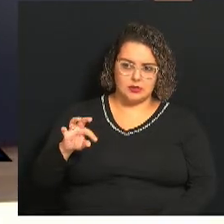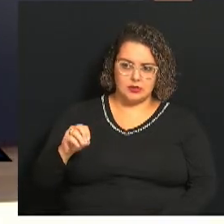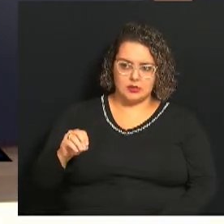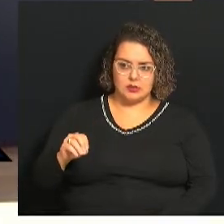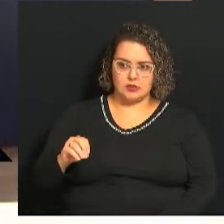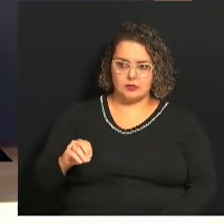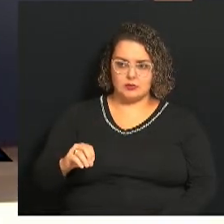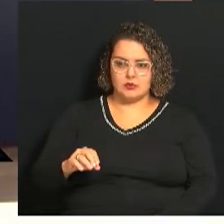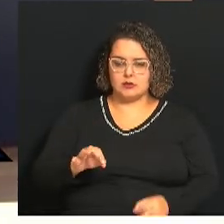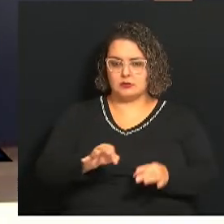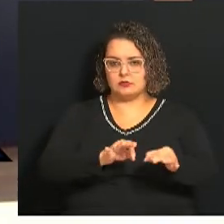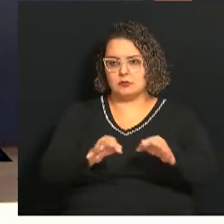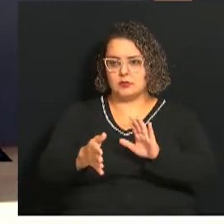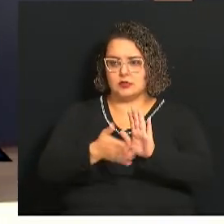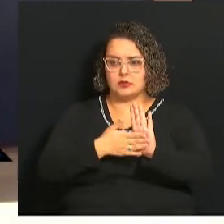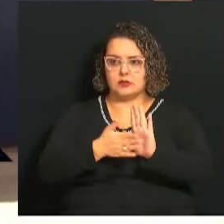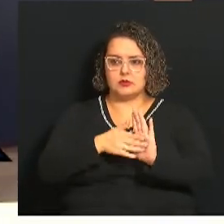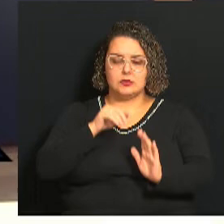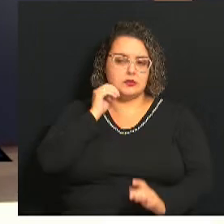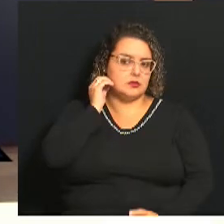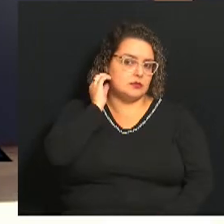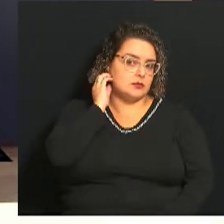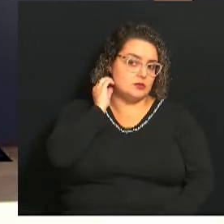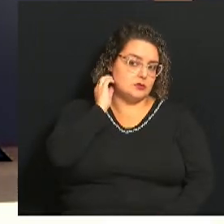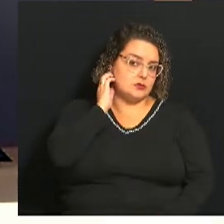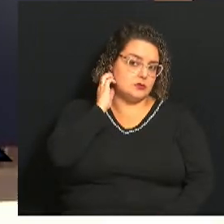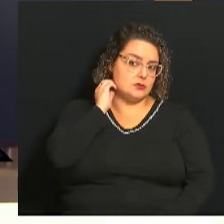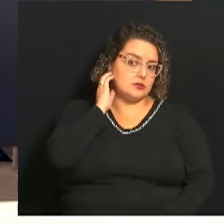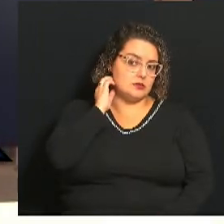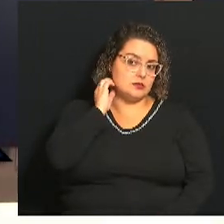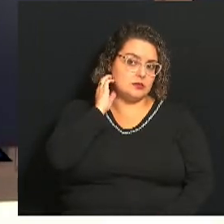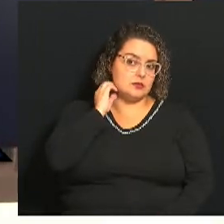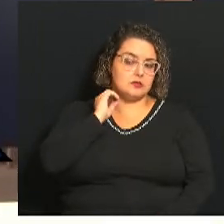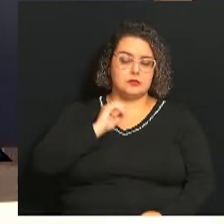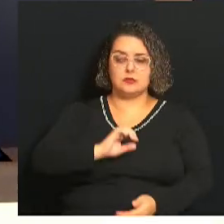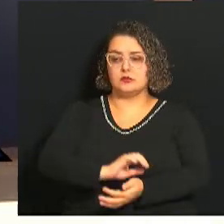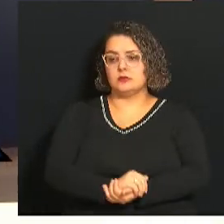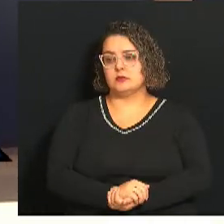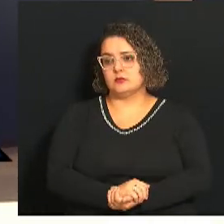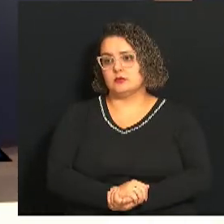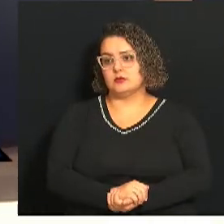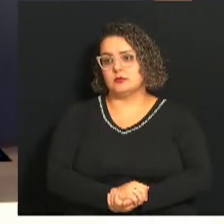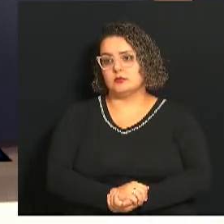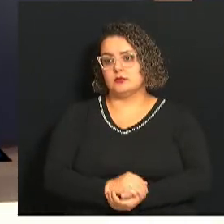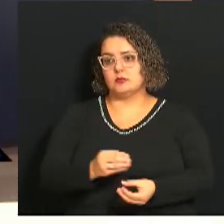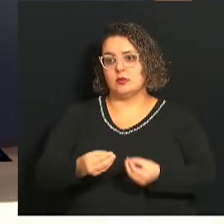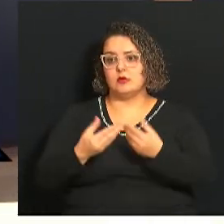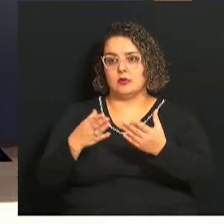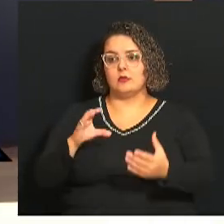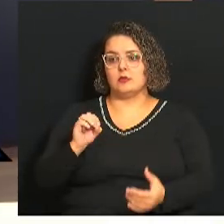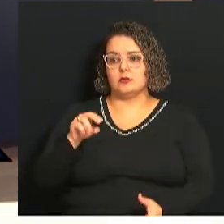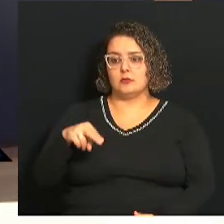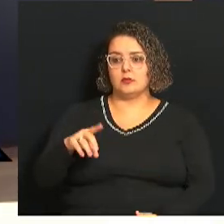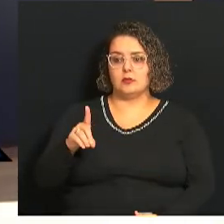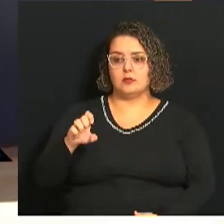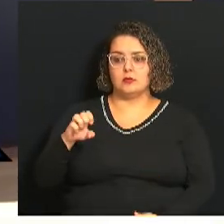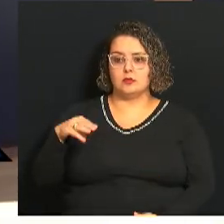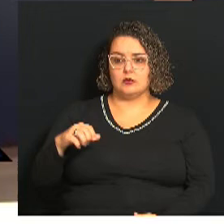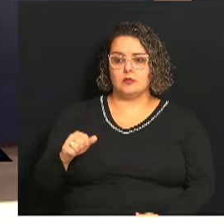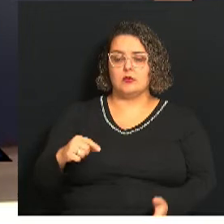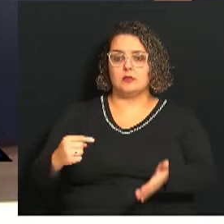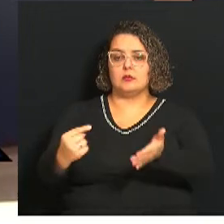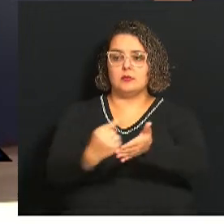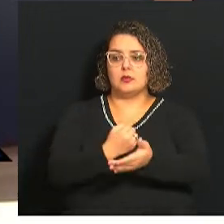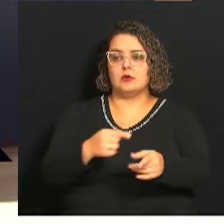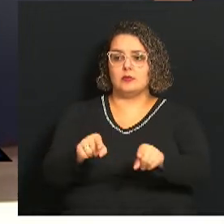mas aí a gente poder retornar isso para o CONDEMA. Ela também pergunta quais ações